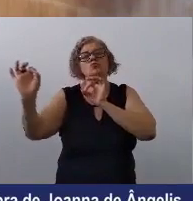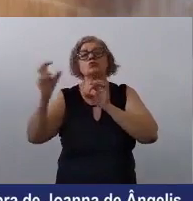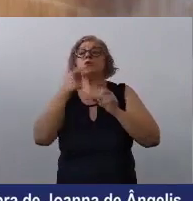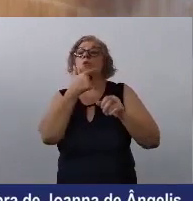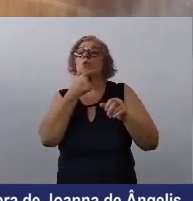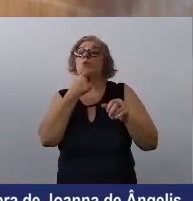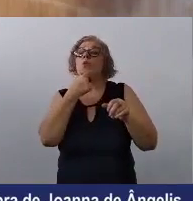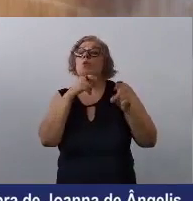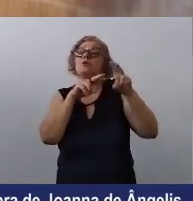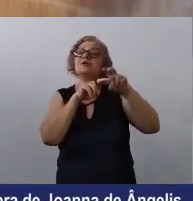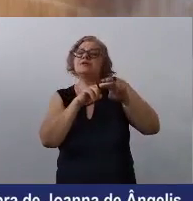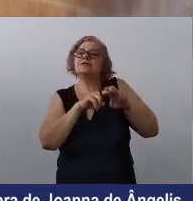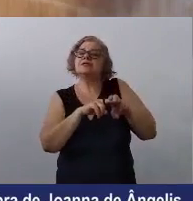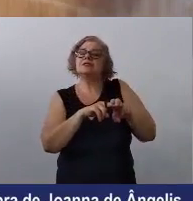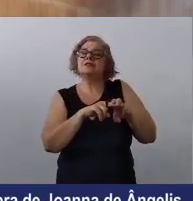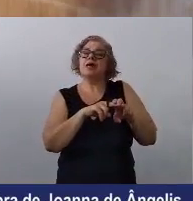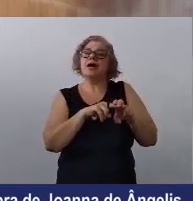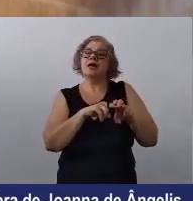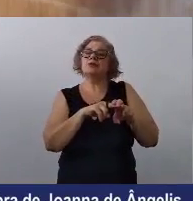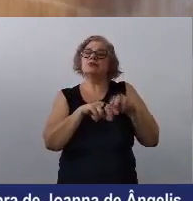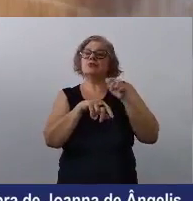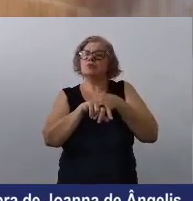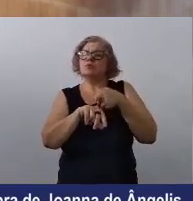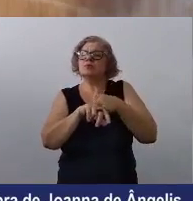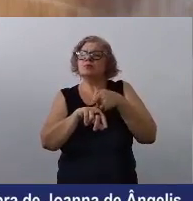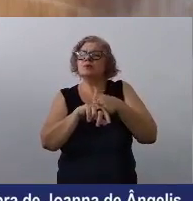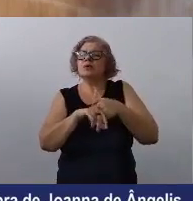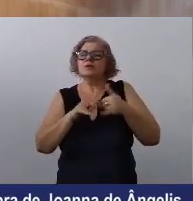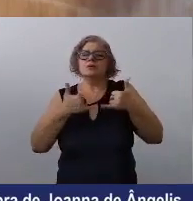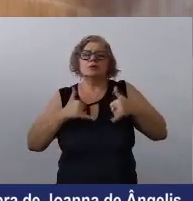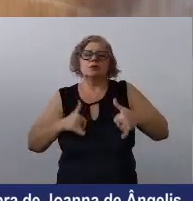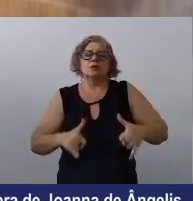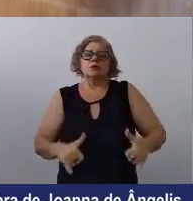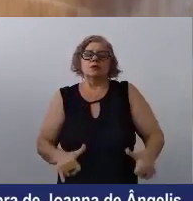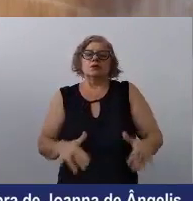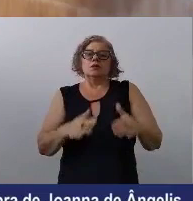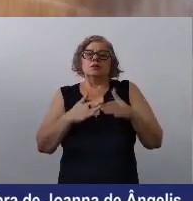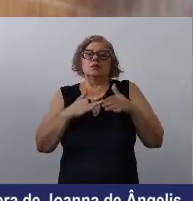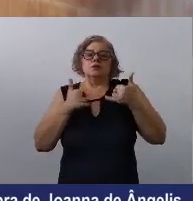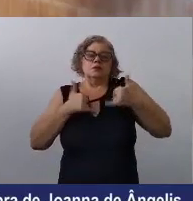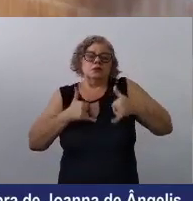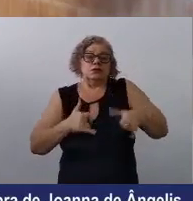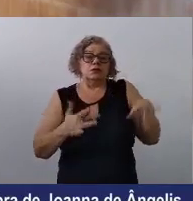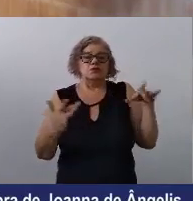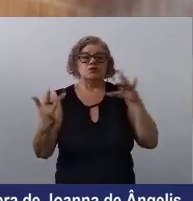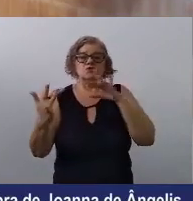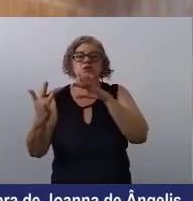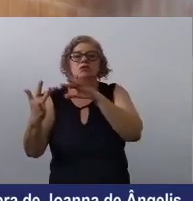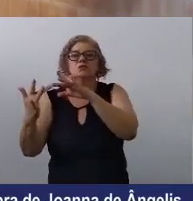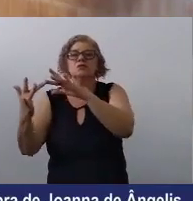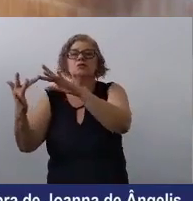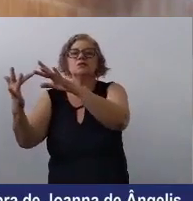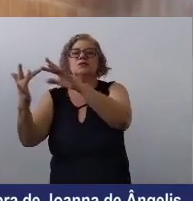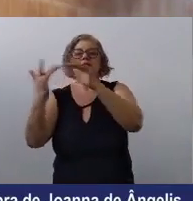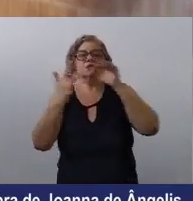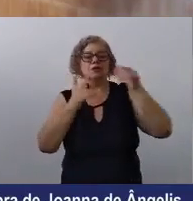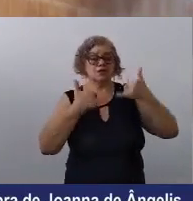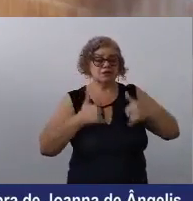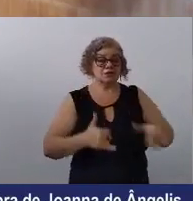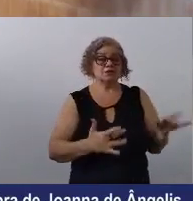homem sentado numa pedra guisa de um banco. E uma energia foi